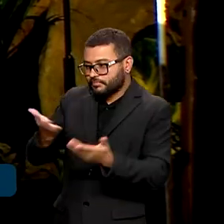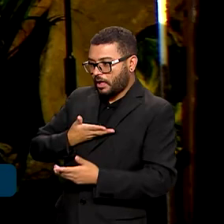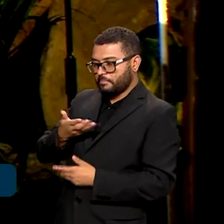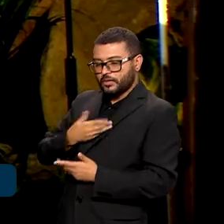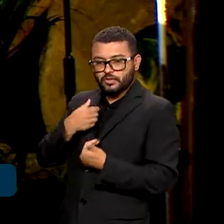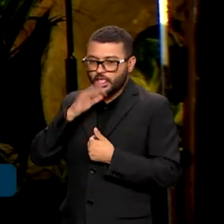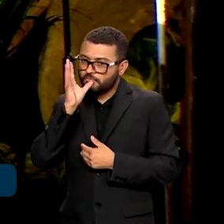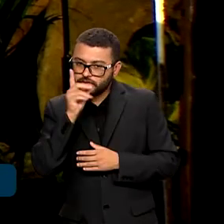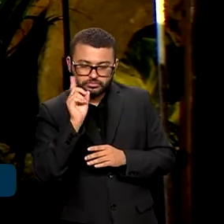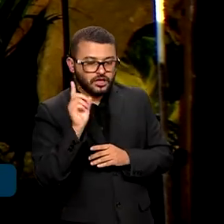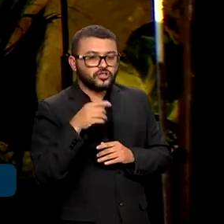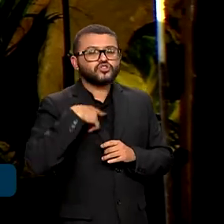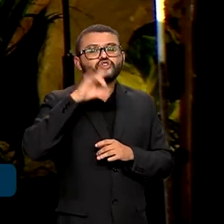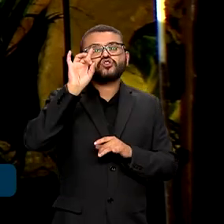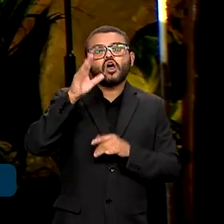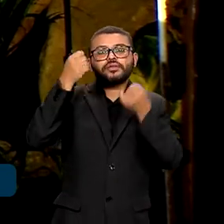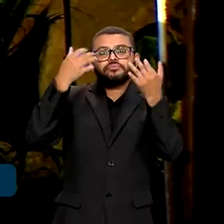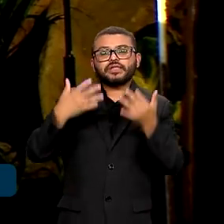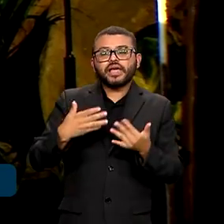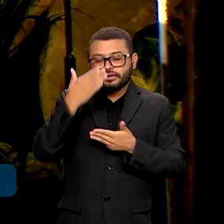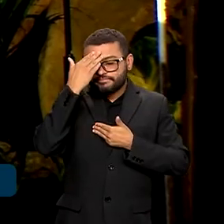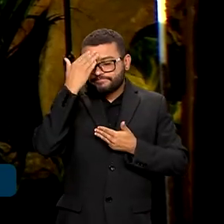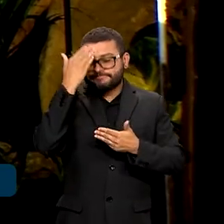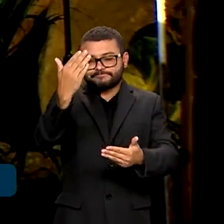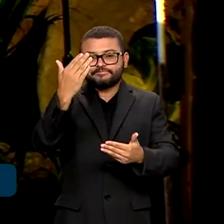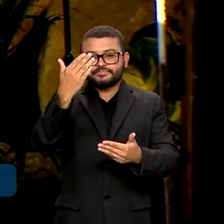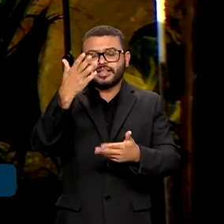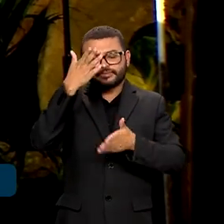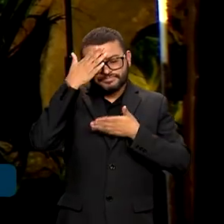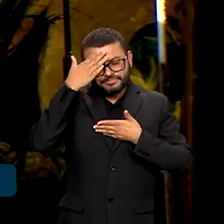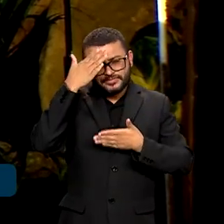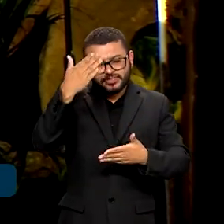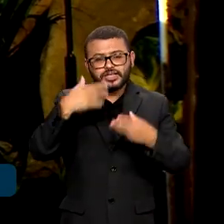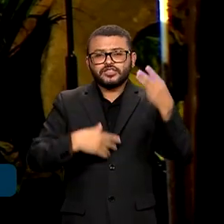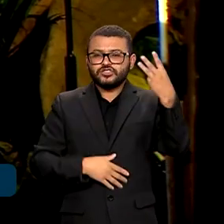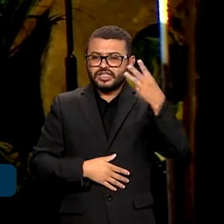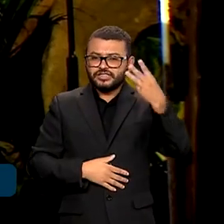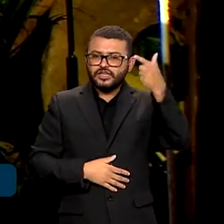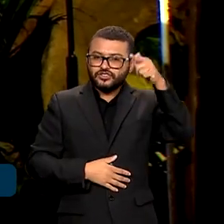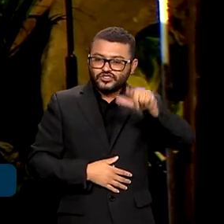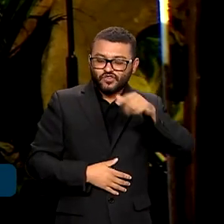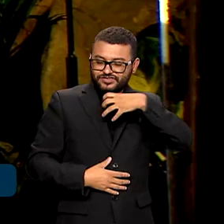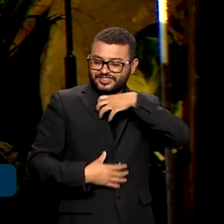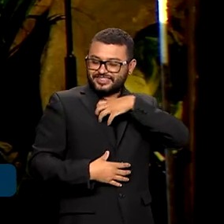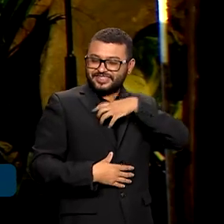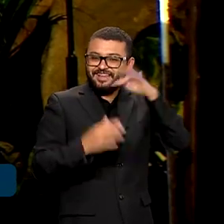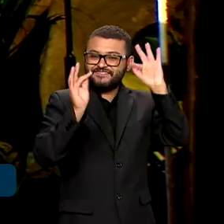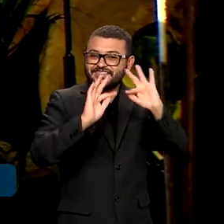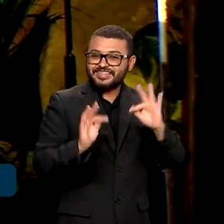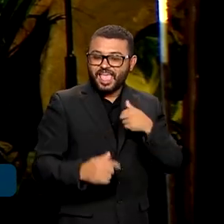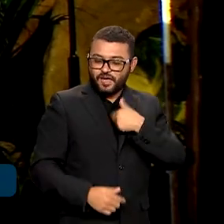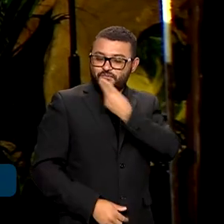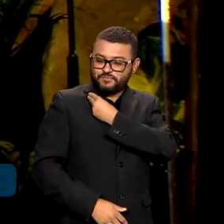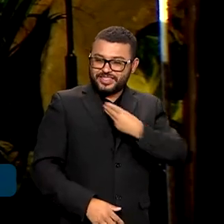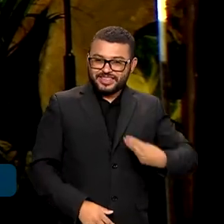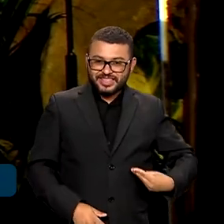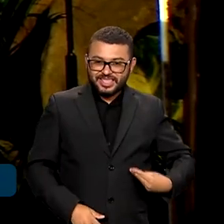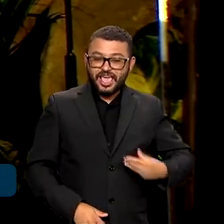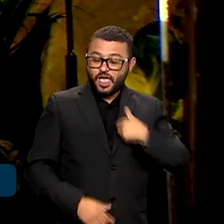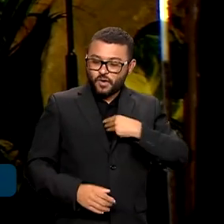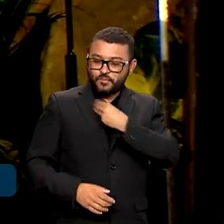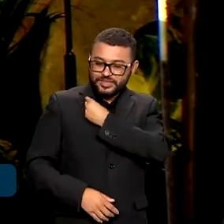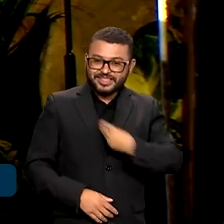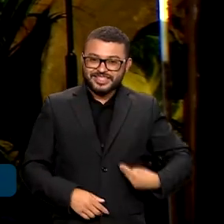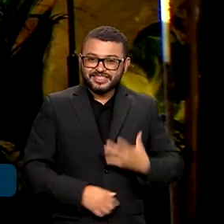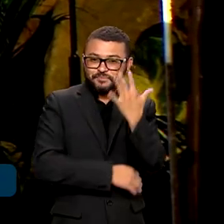aqui. Eu só tenho mesmo é que agradecer de pela terceira vez ter a alegria de ser a ministra do Meio Ambiente